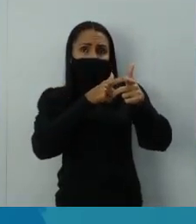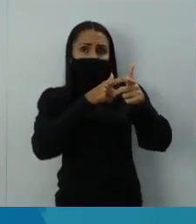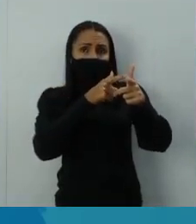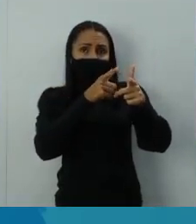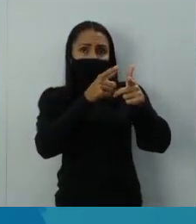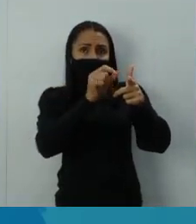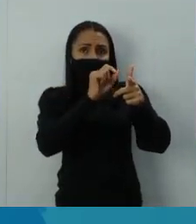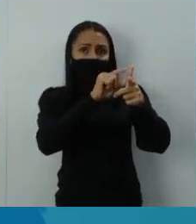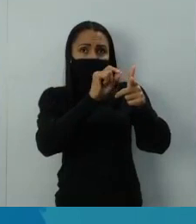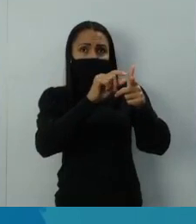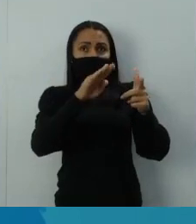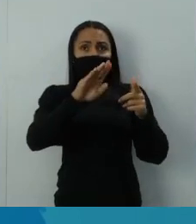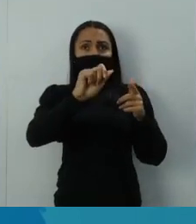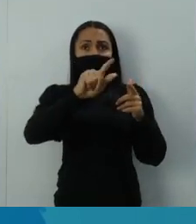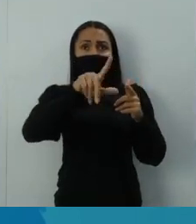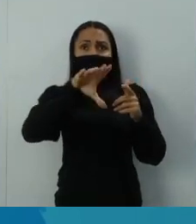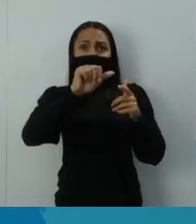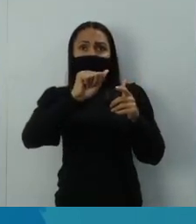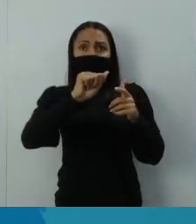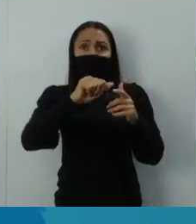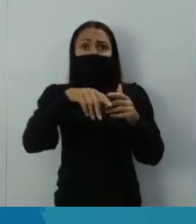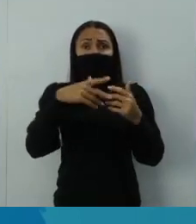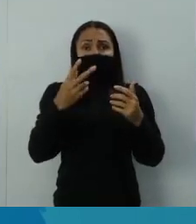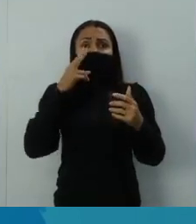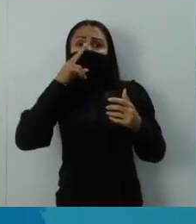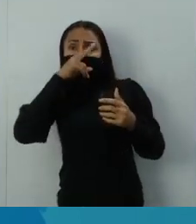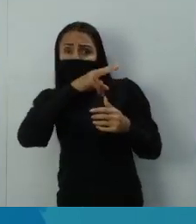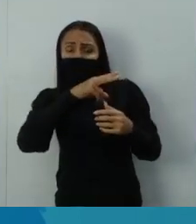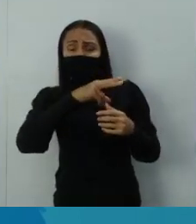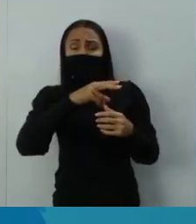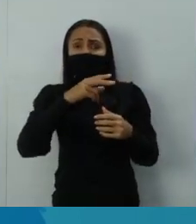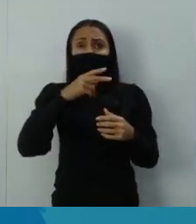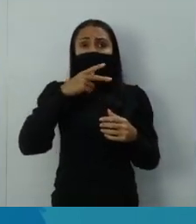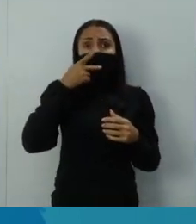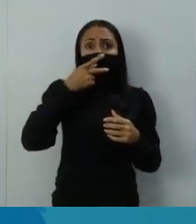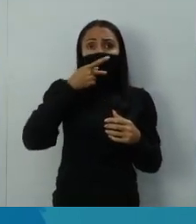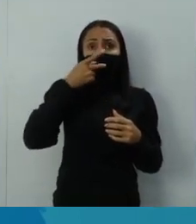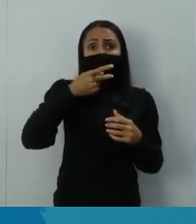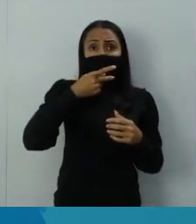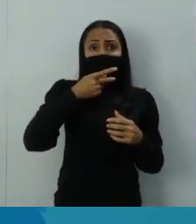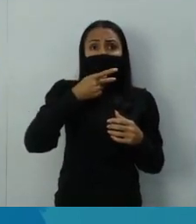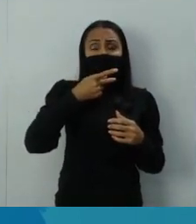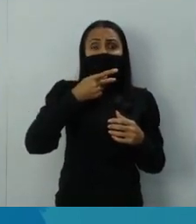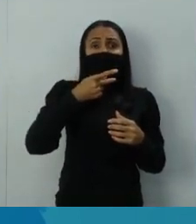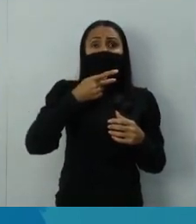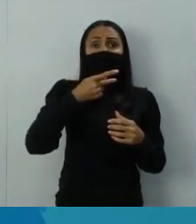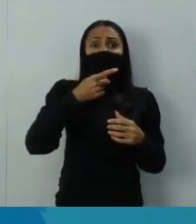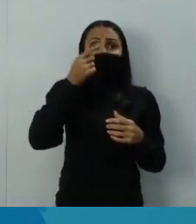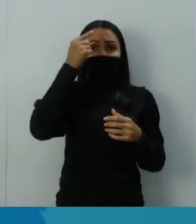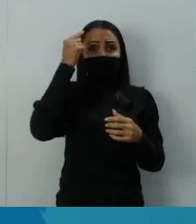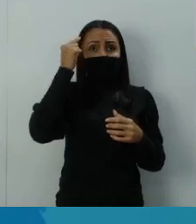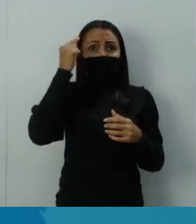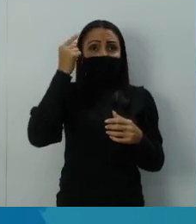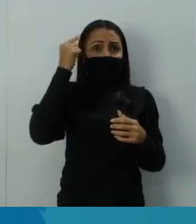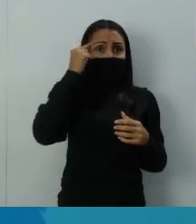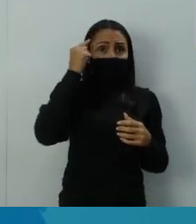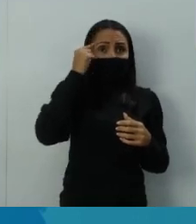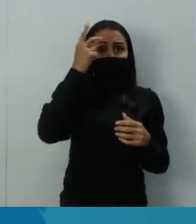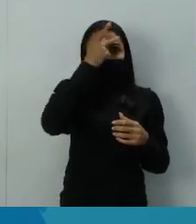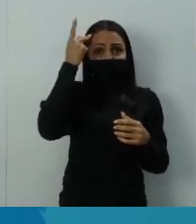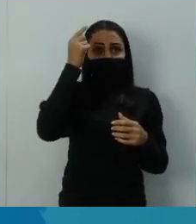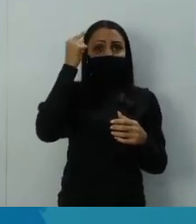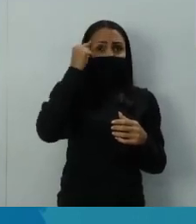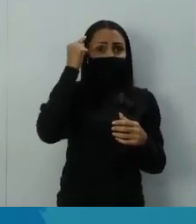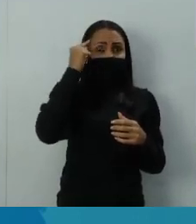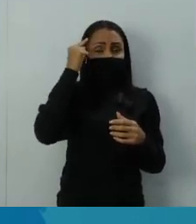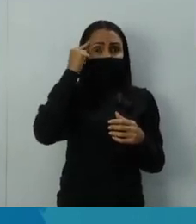forte, né? As pessoas falam uma coisa, ou melhor, pensam em uma coisa e falam outra completamente